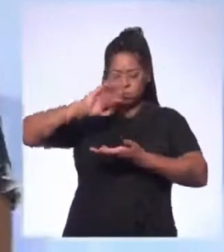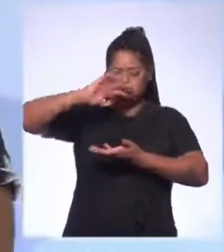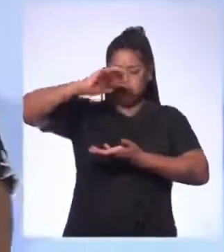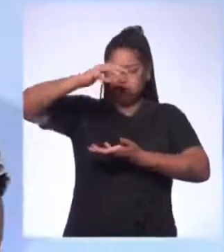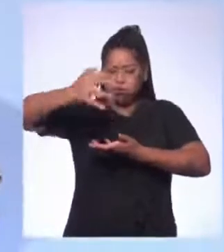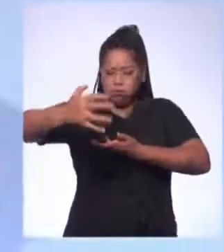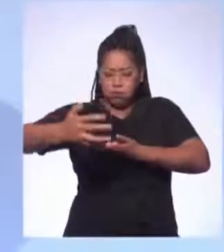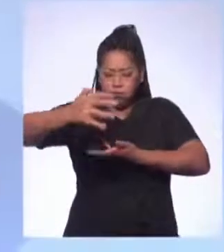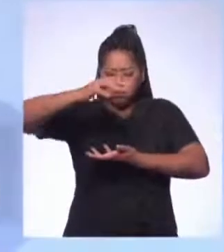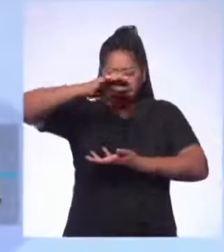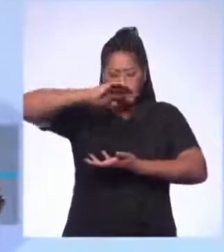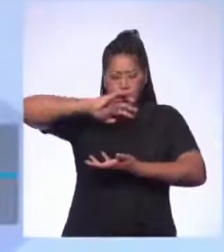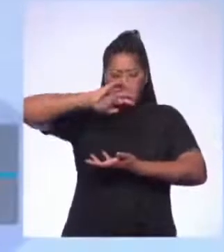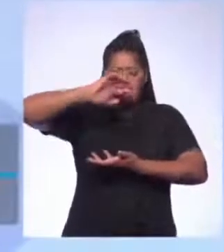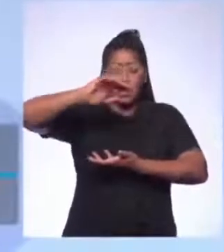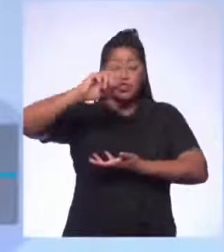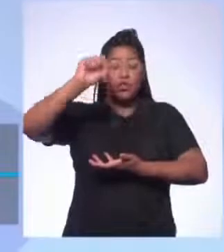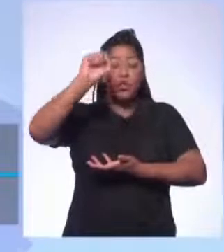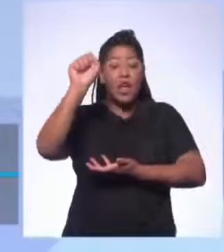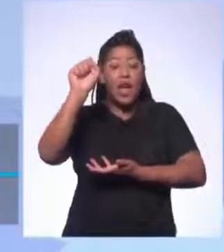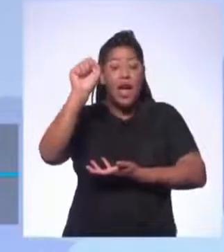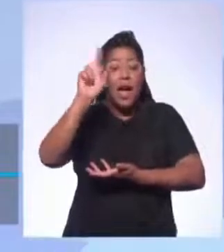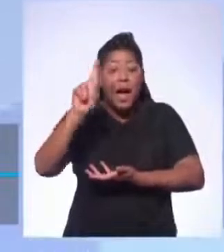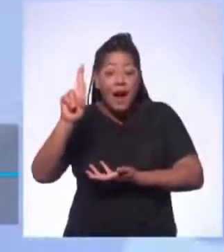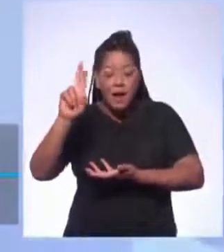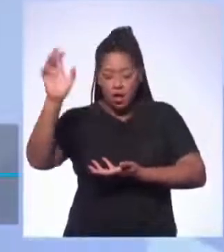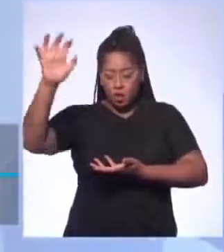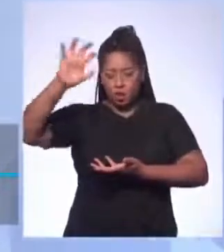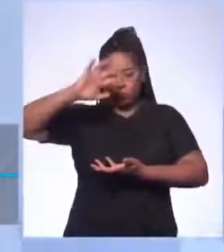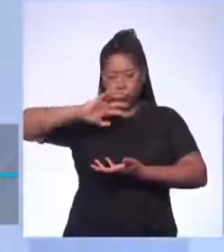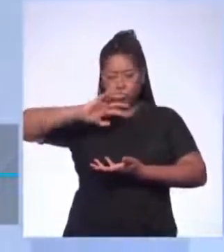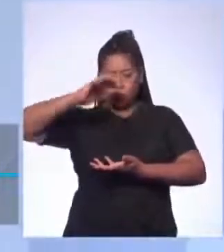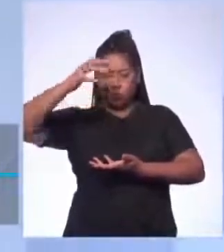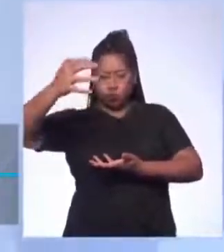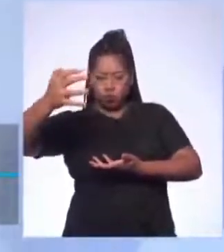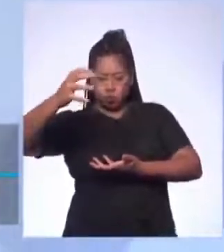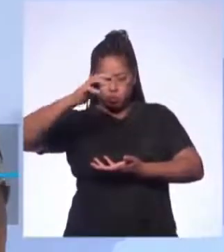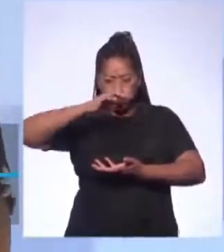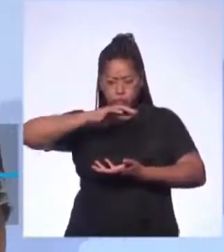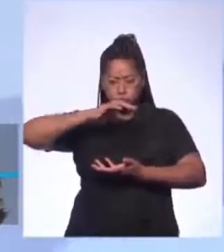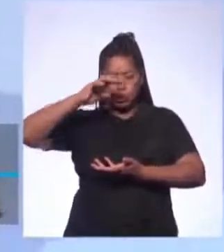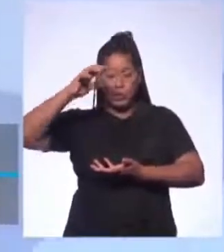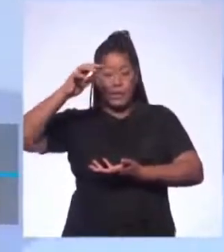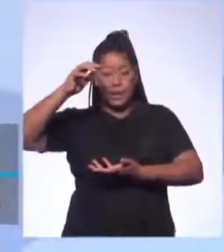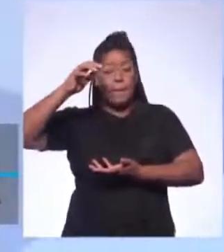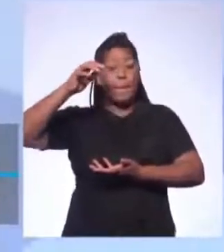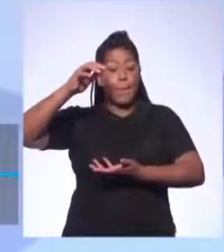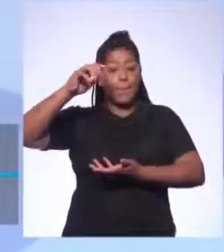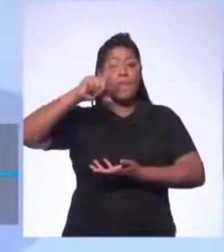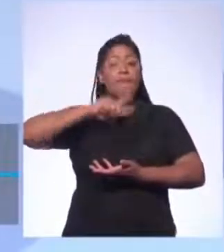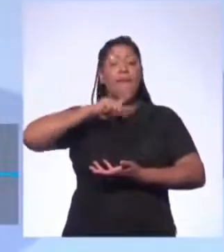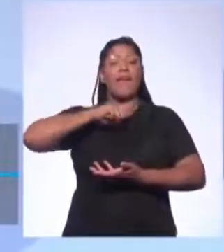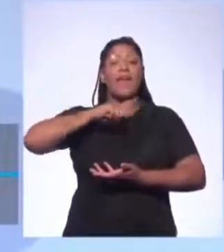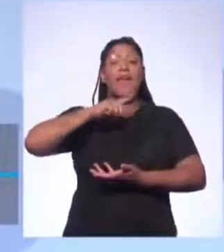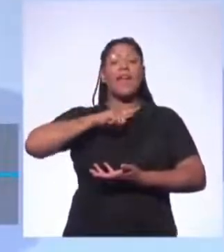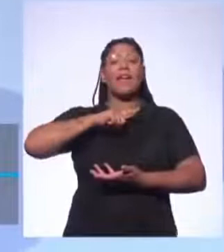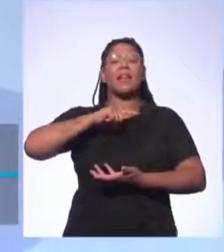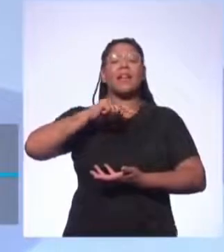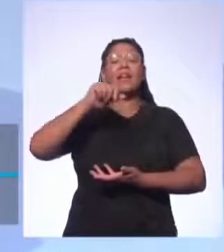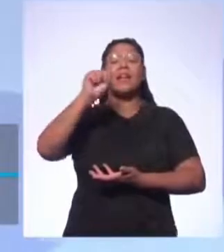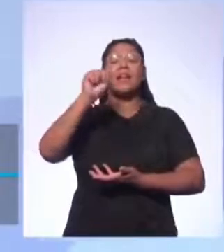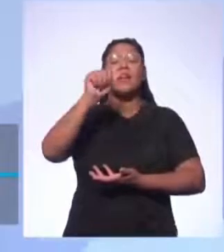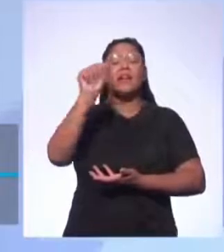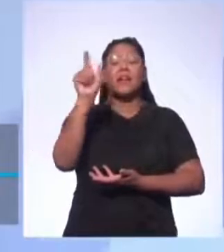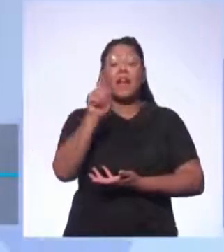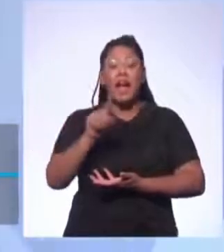camada, de ar que envolve a Terra, portanto, formada por gases. Mas essa atmosfera, ela está dividida